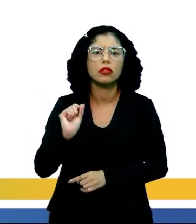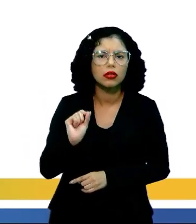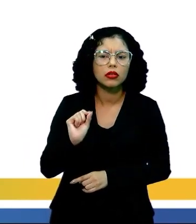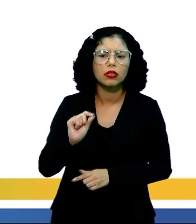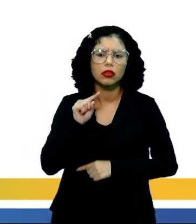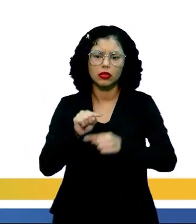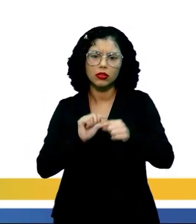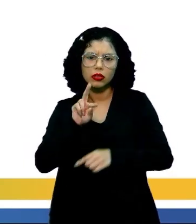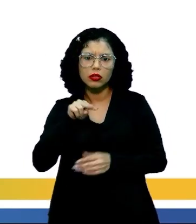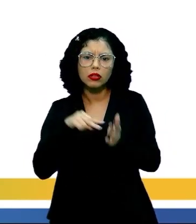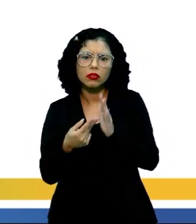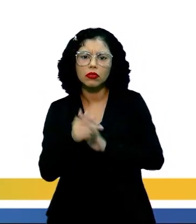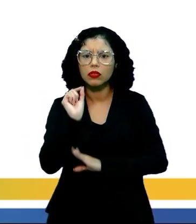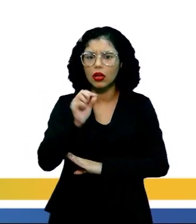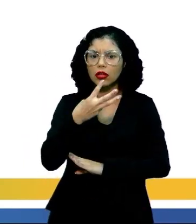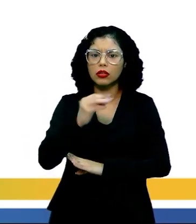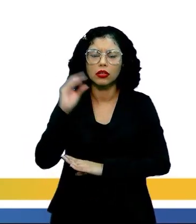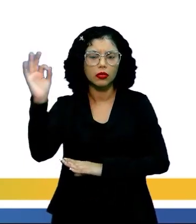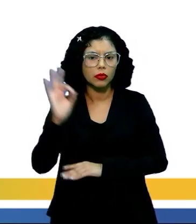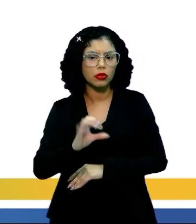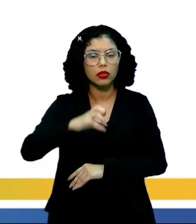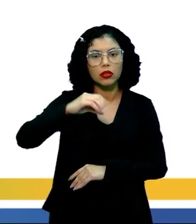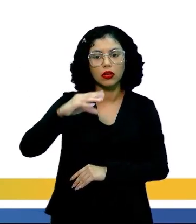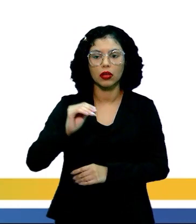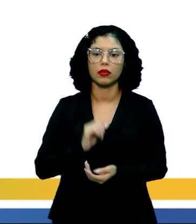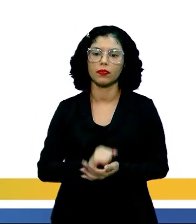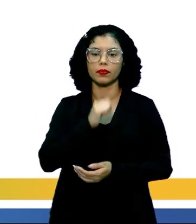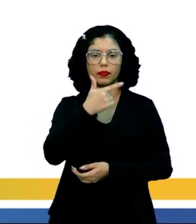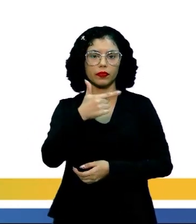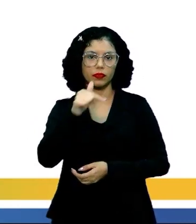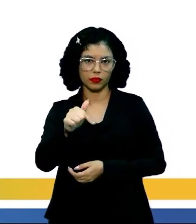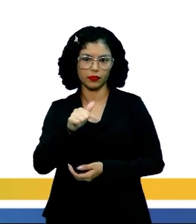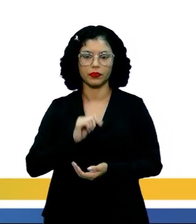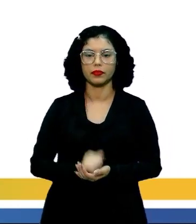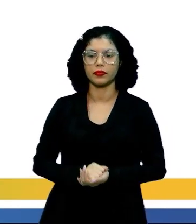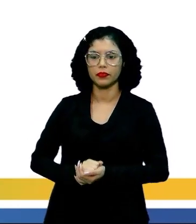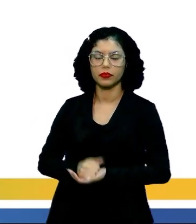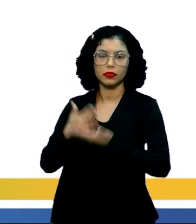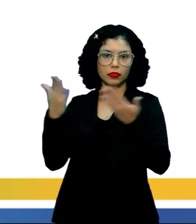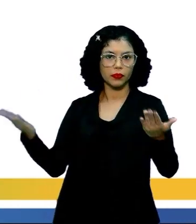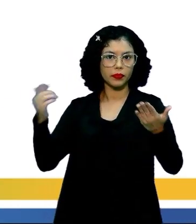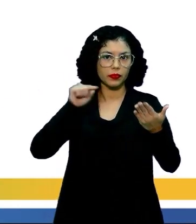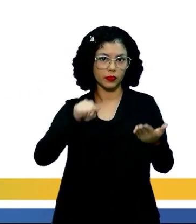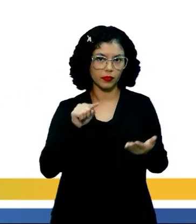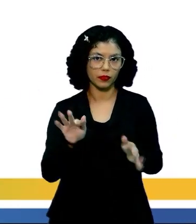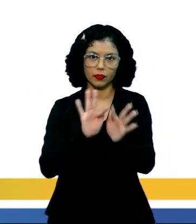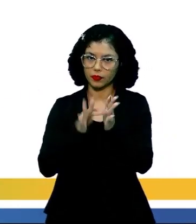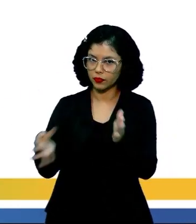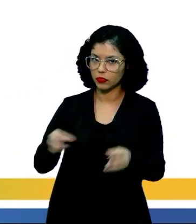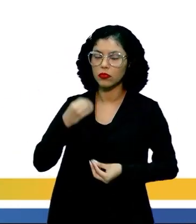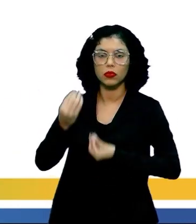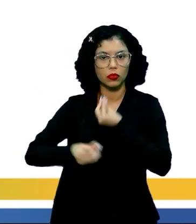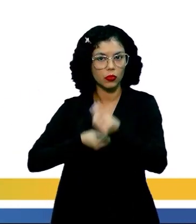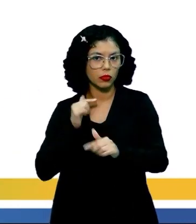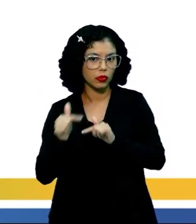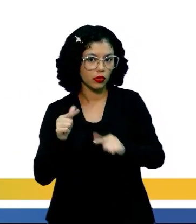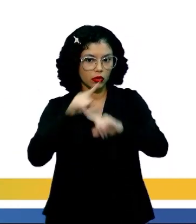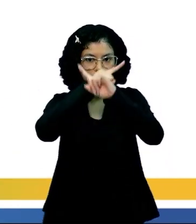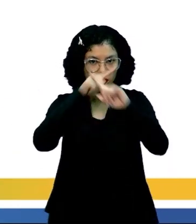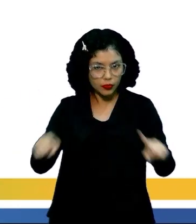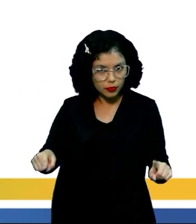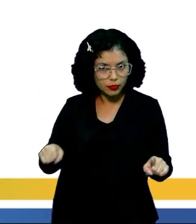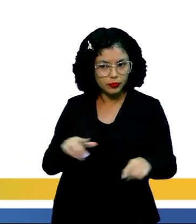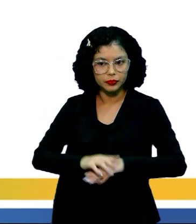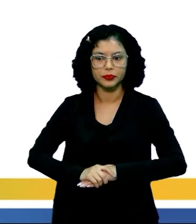significa 27? Que 30% de 90 é igual a 27. Essa é a forma de trabalhar na regra